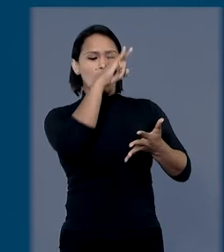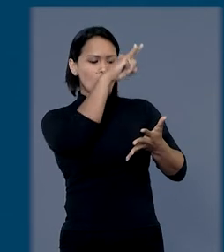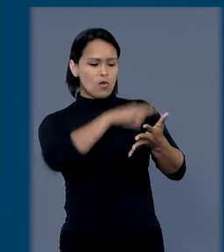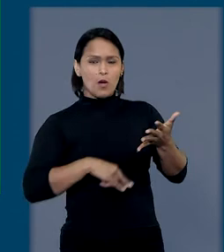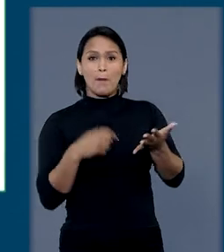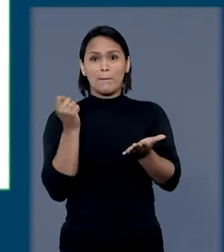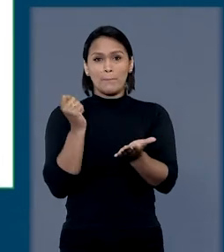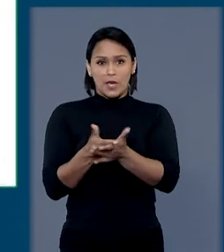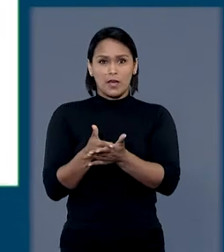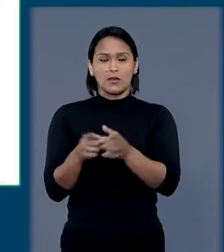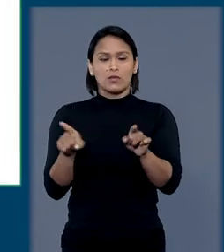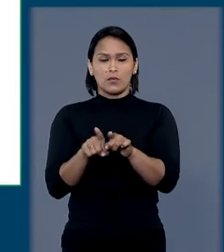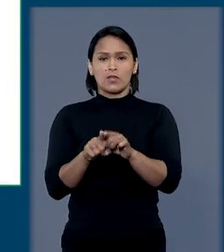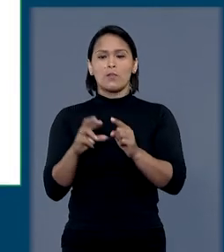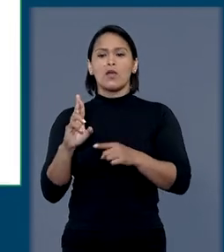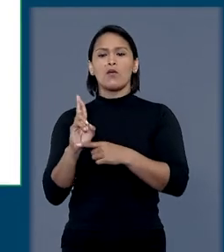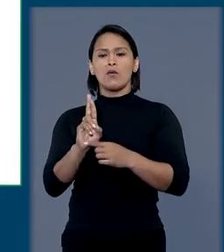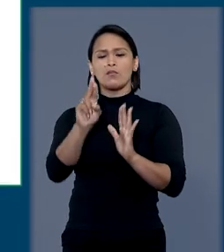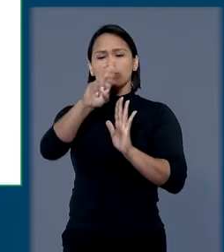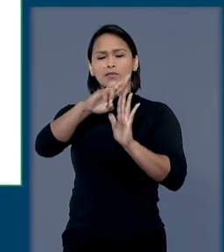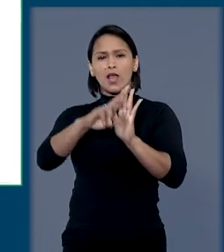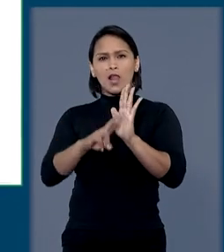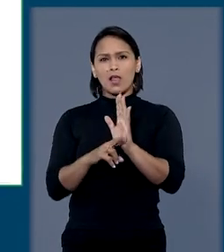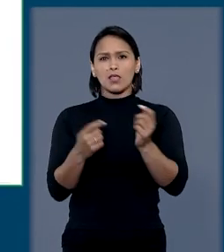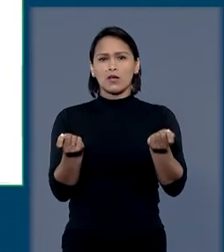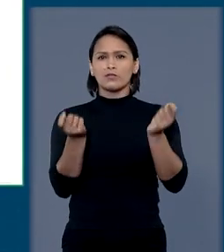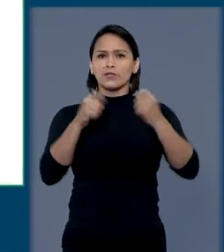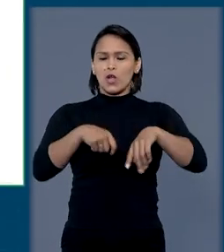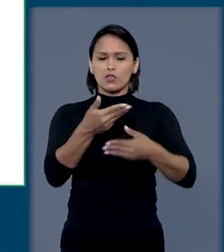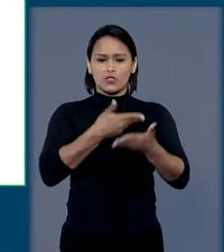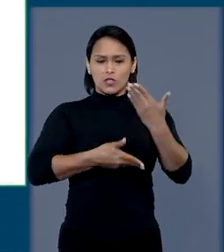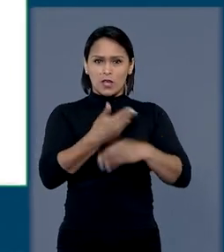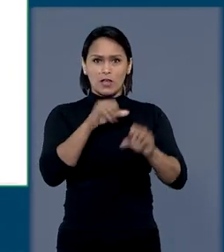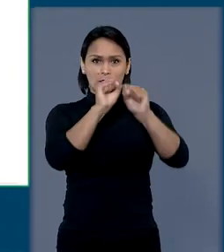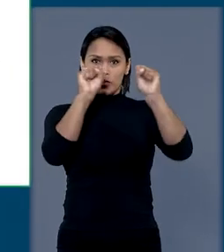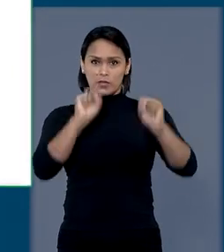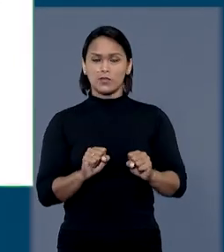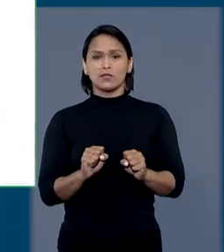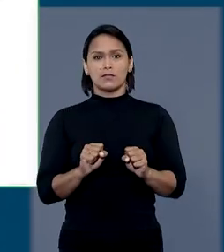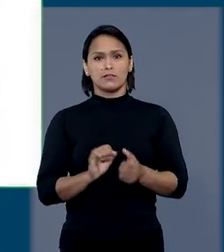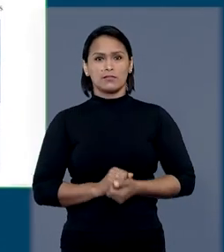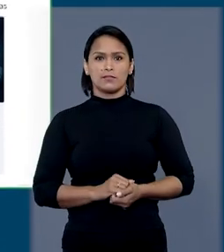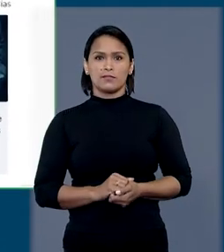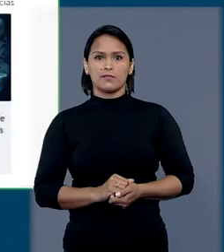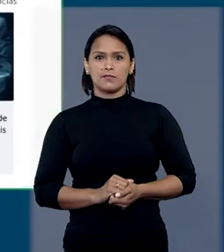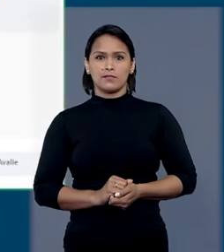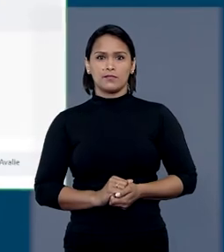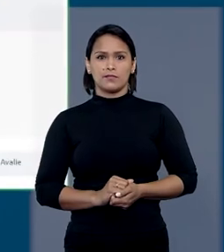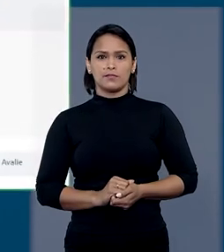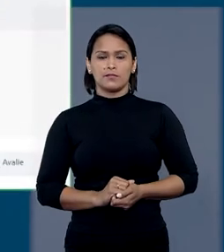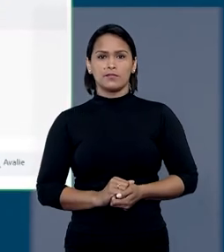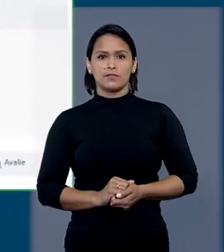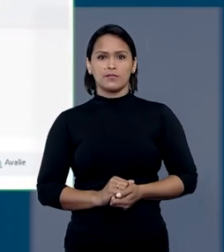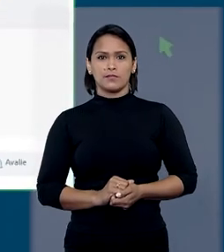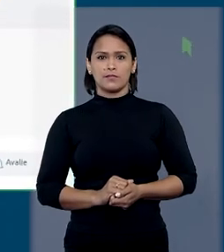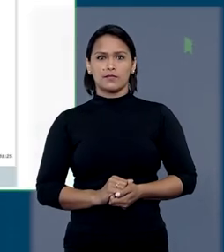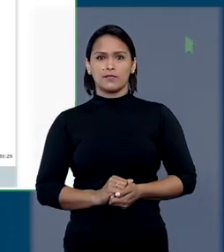do comprovante de recolhimento pago, o relatório de indisponibilidade gerado pelo sistema.